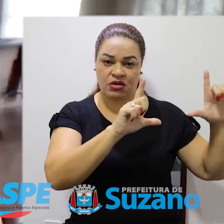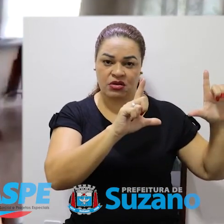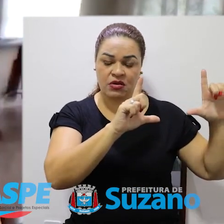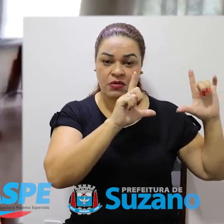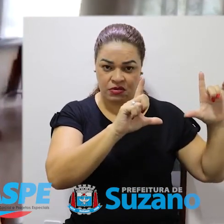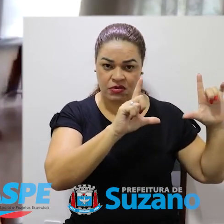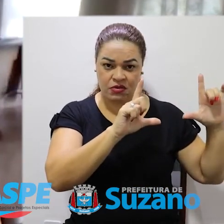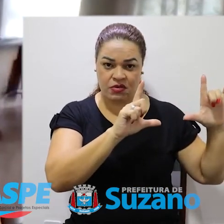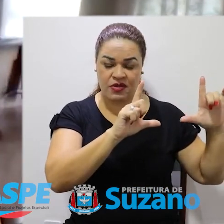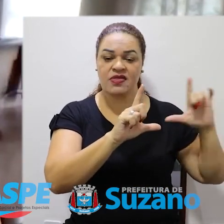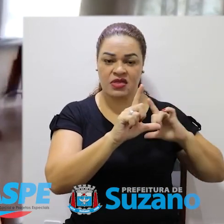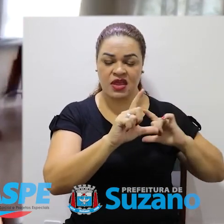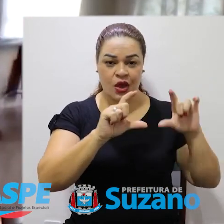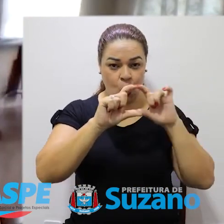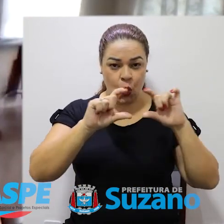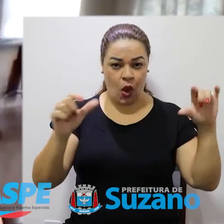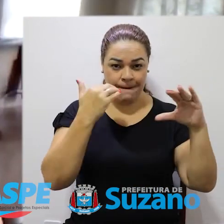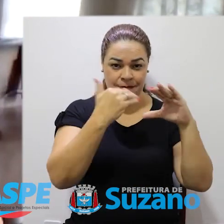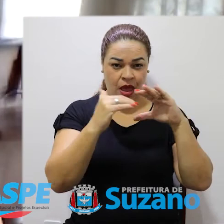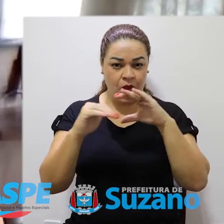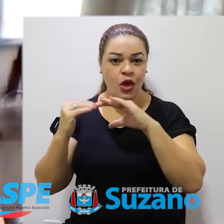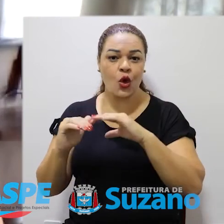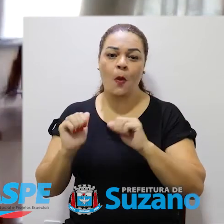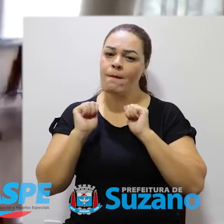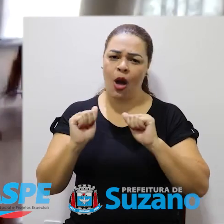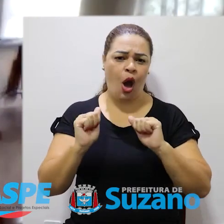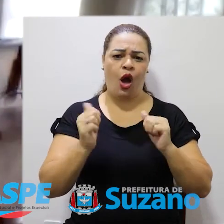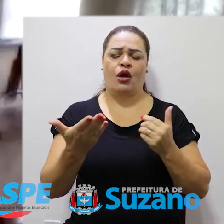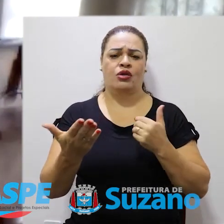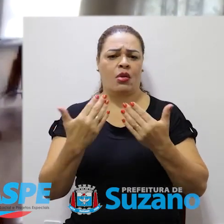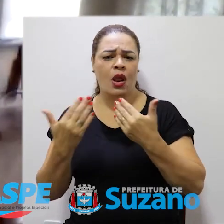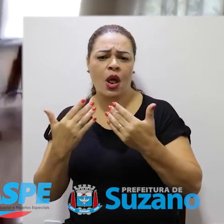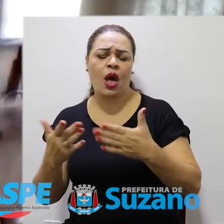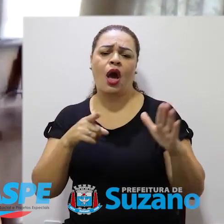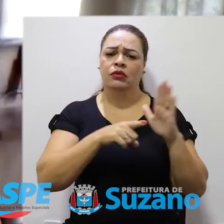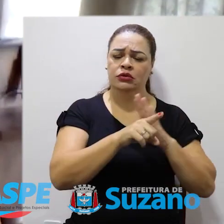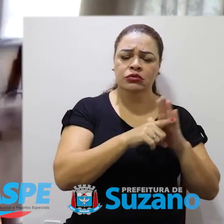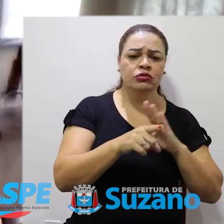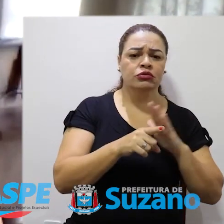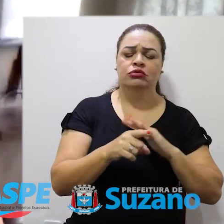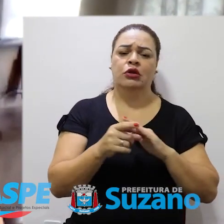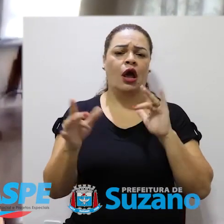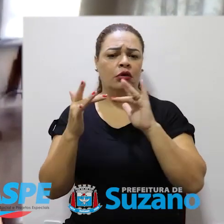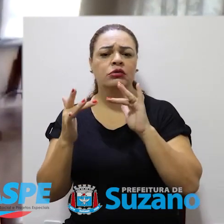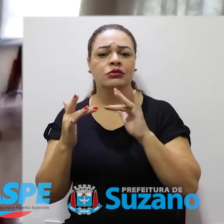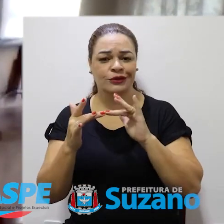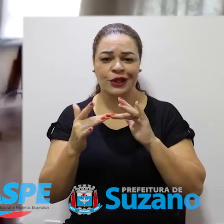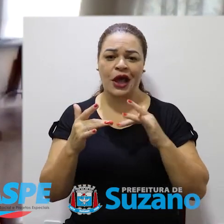página, né, na primeira folha, tem o meu e-mail. Se vocês quiserem entrar em contato comigo, quiser perguntar alguma coisa, eu estou à disposição.